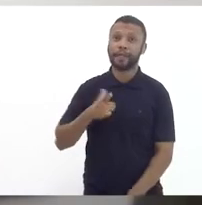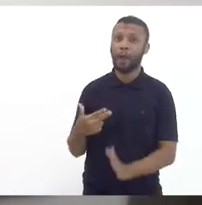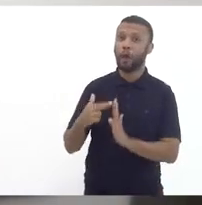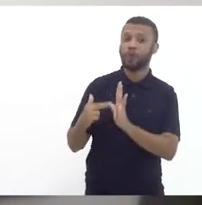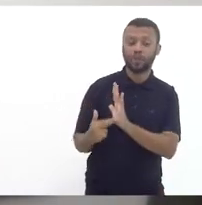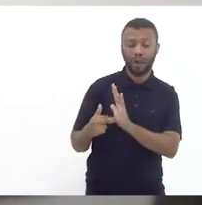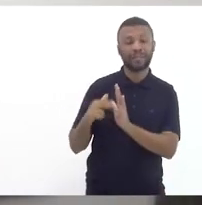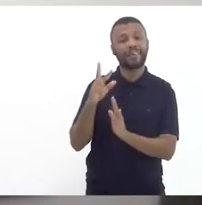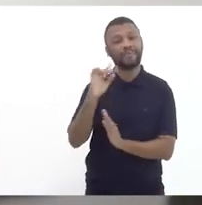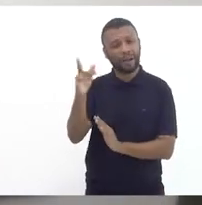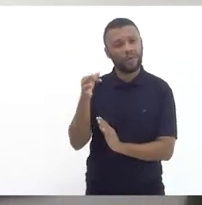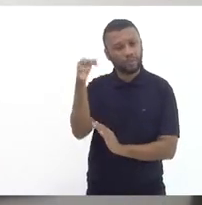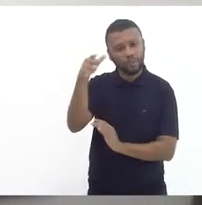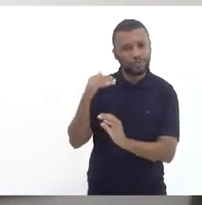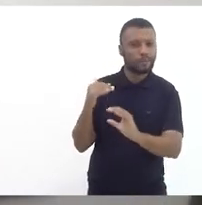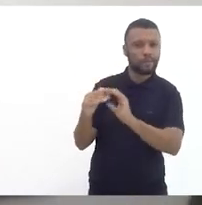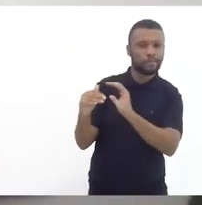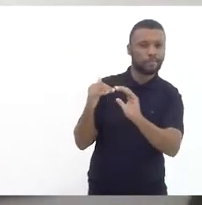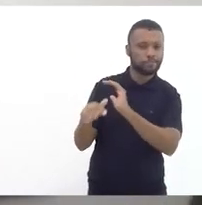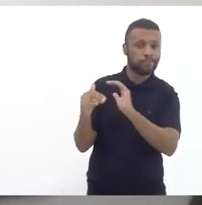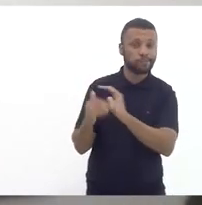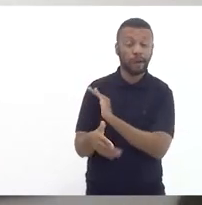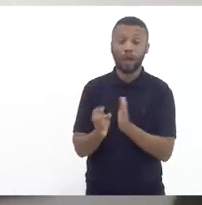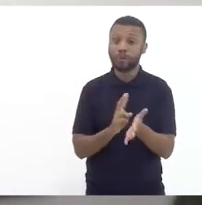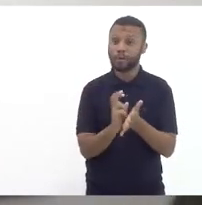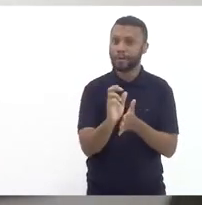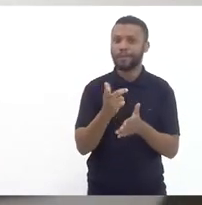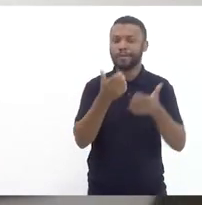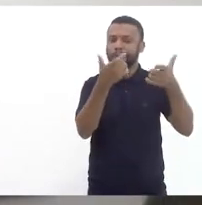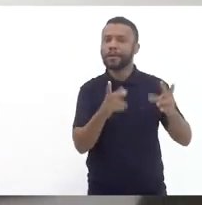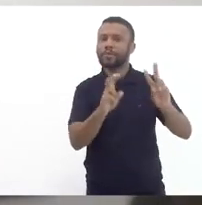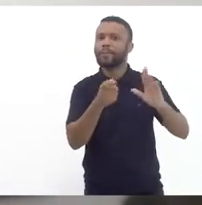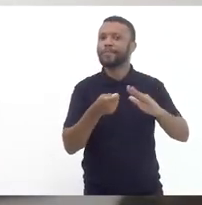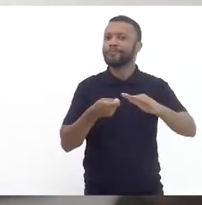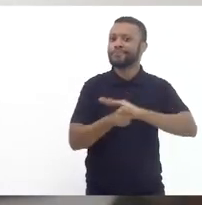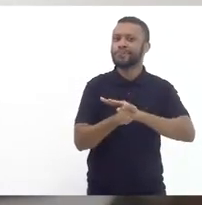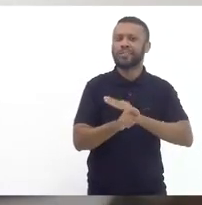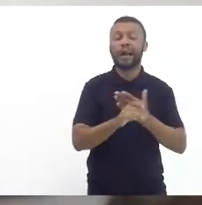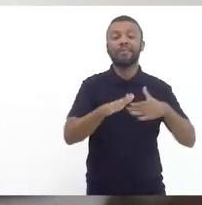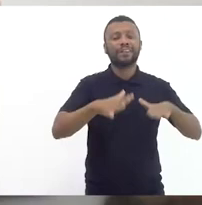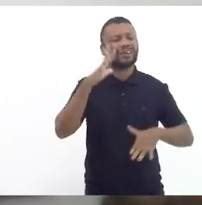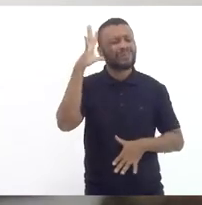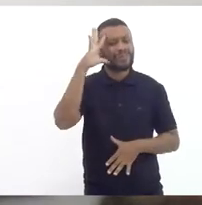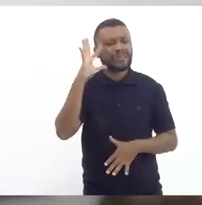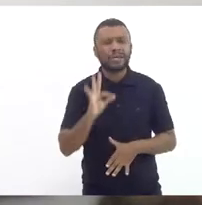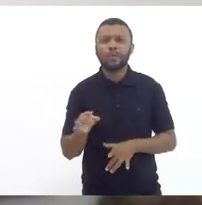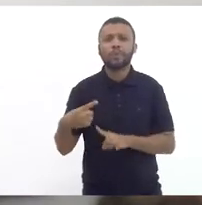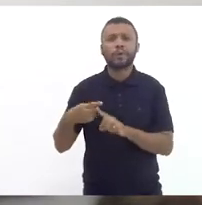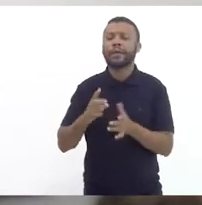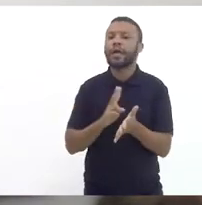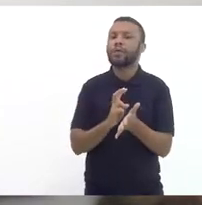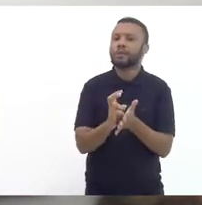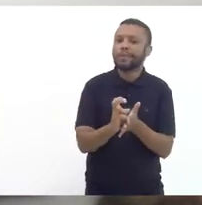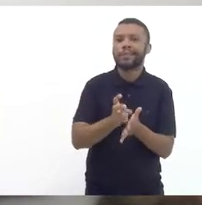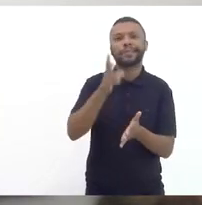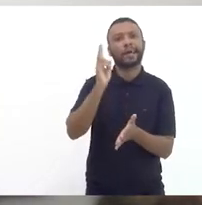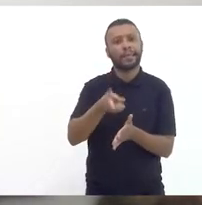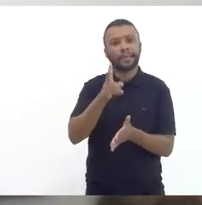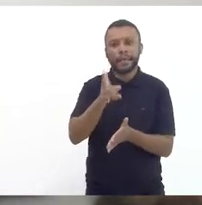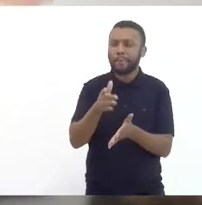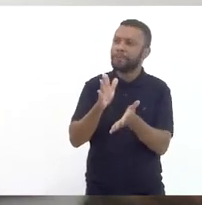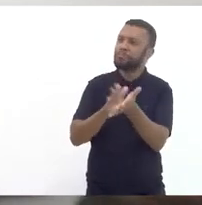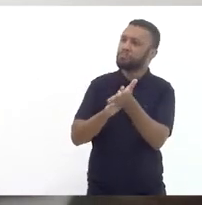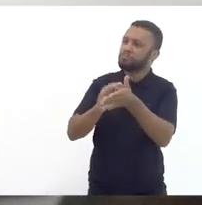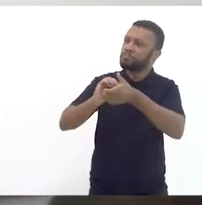Supervia fala dos investimentos, mas a gente não sabe quais são esses investimentos. Também não entendo por que a Supervia, que está sempre toda aqui, é elogiável